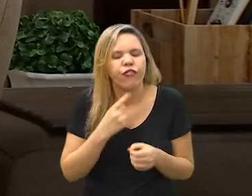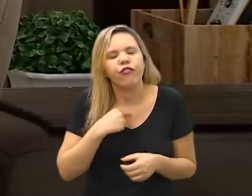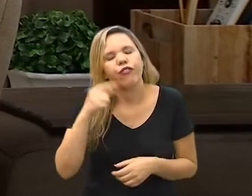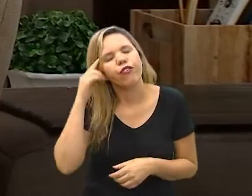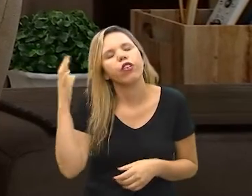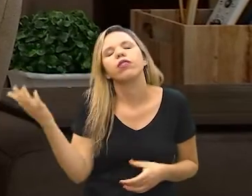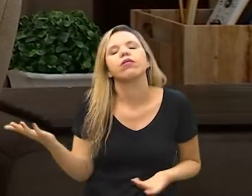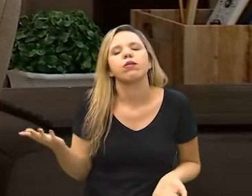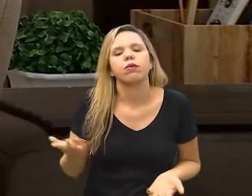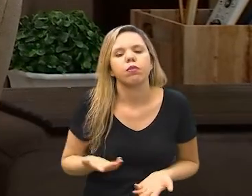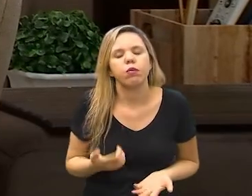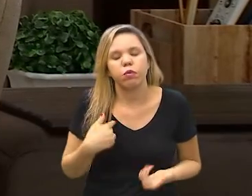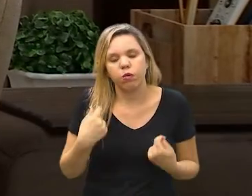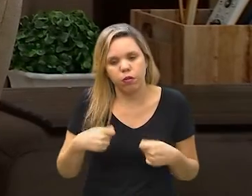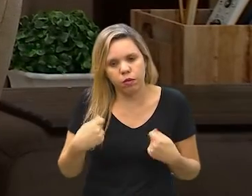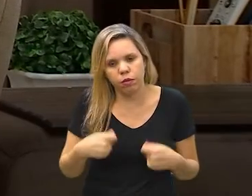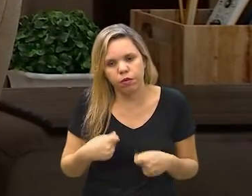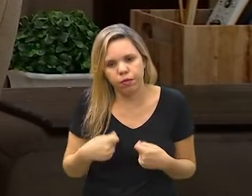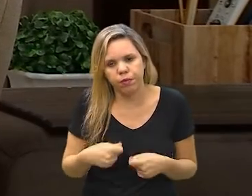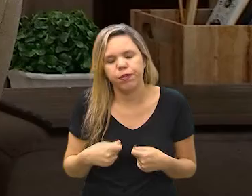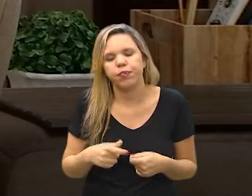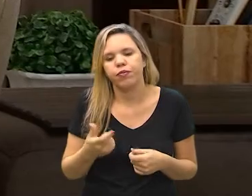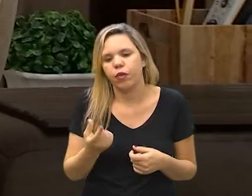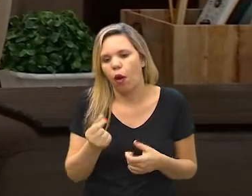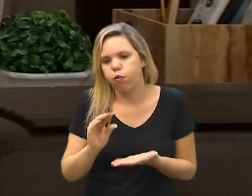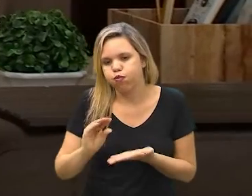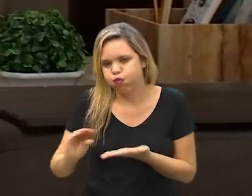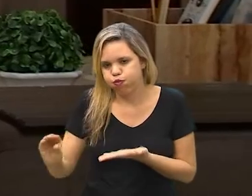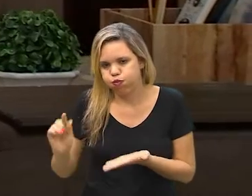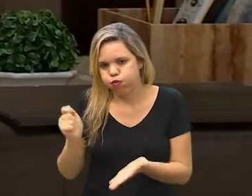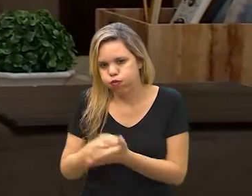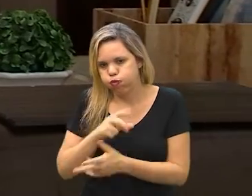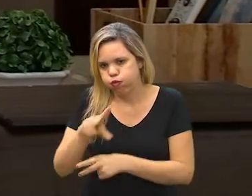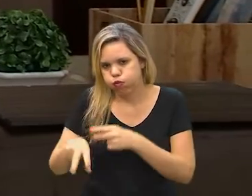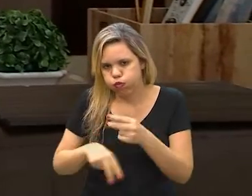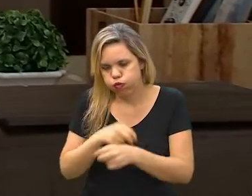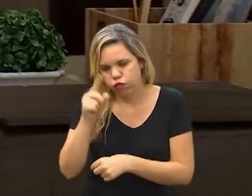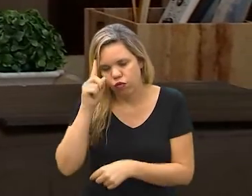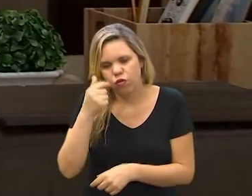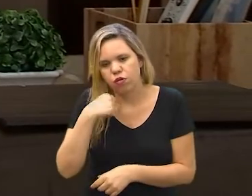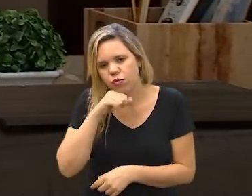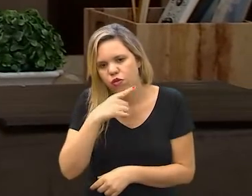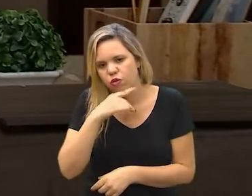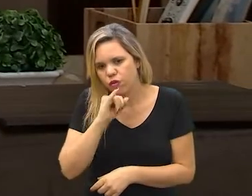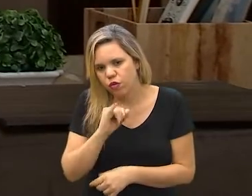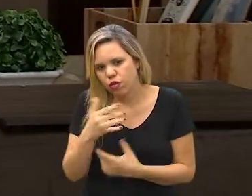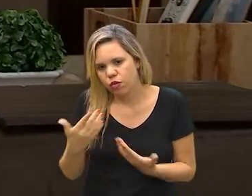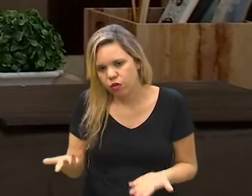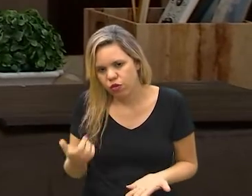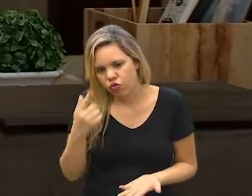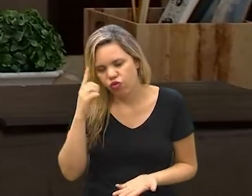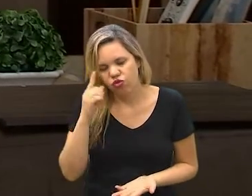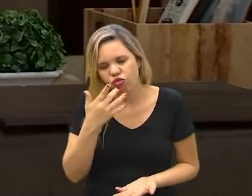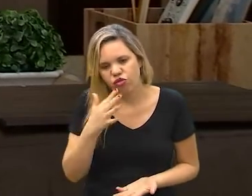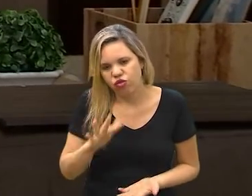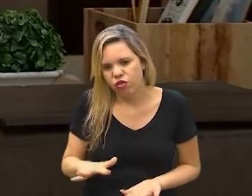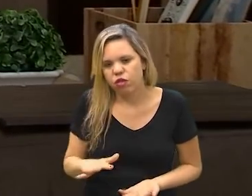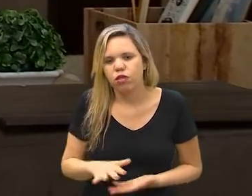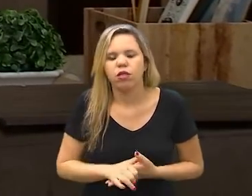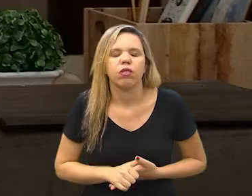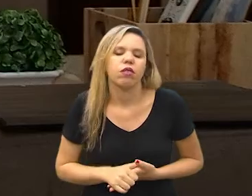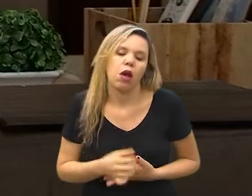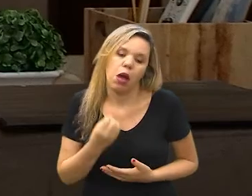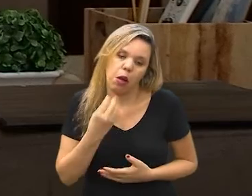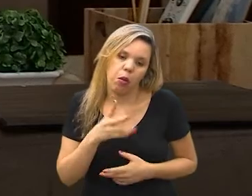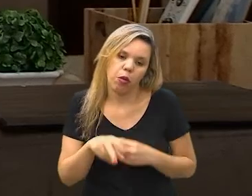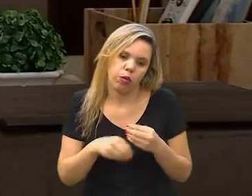sonho, eu preciso de uma parte para poder comprar presente para Dia das Mães, Dia dos Pais, Dia das Crianças. É